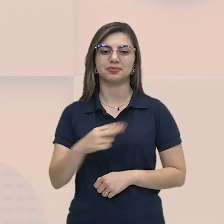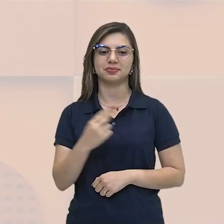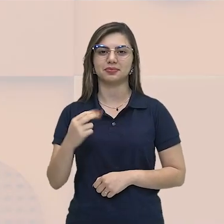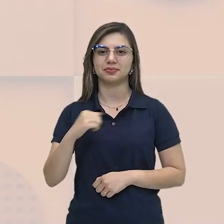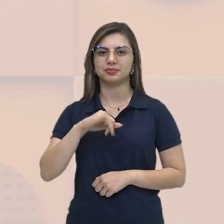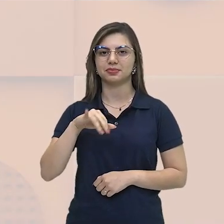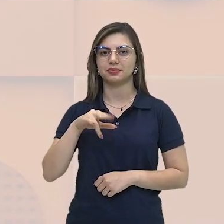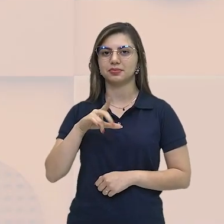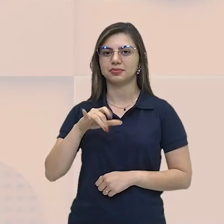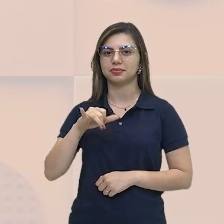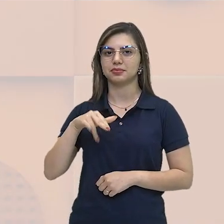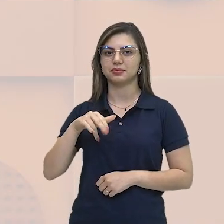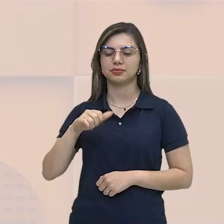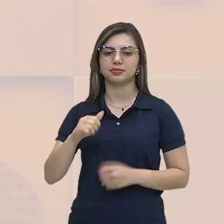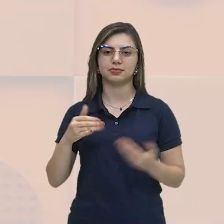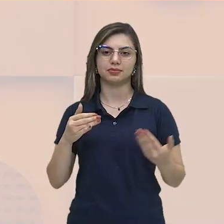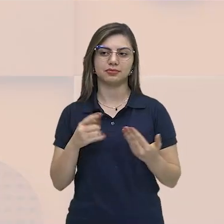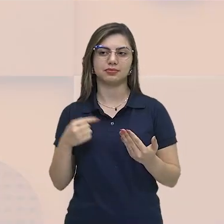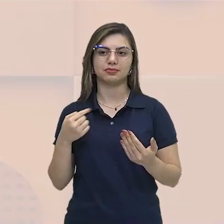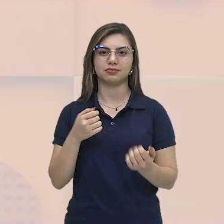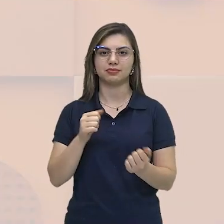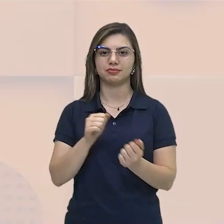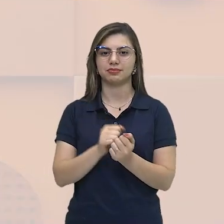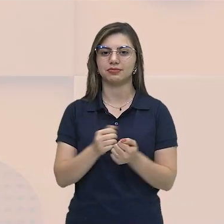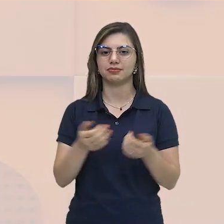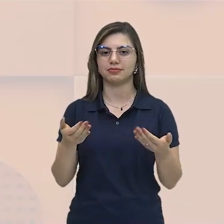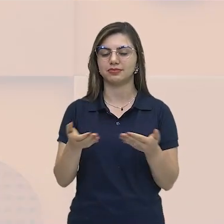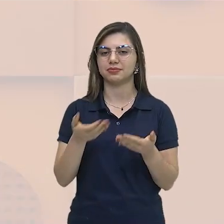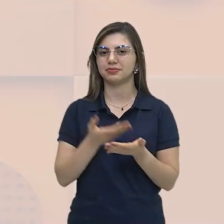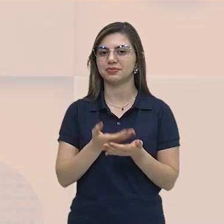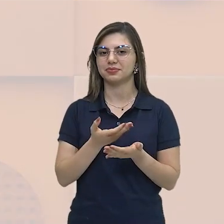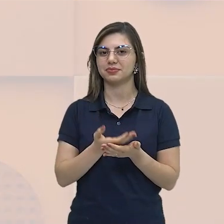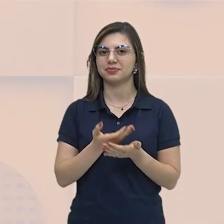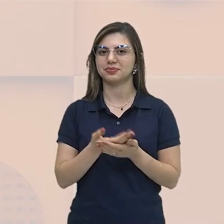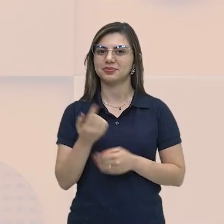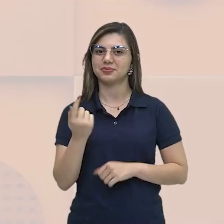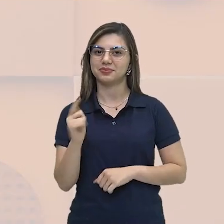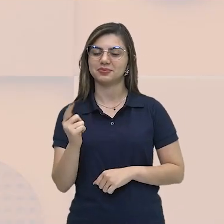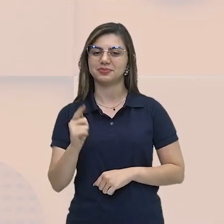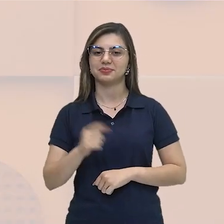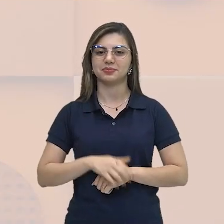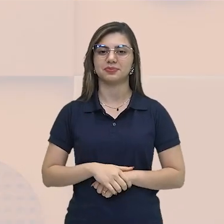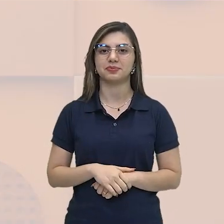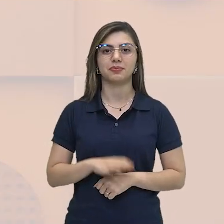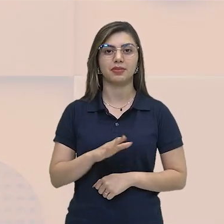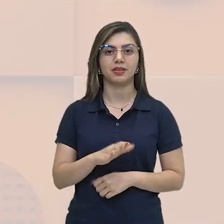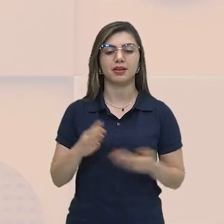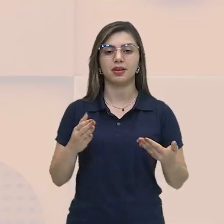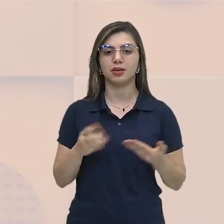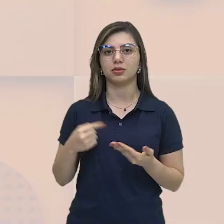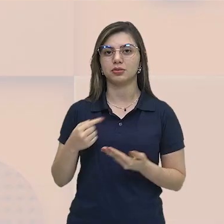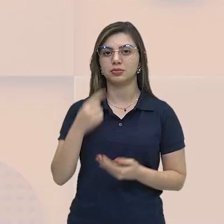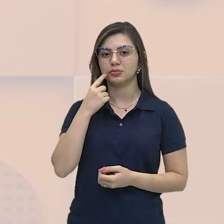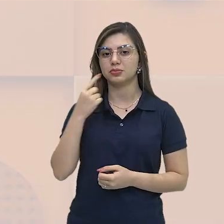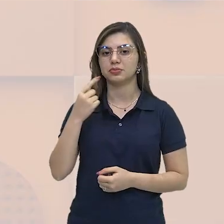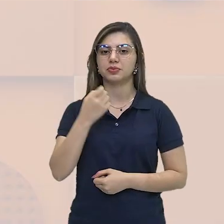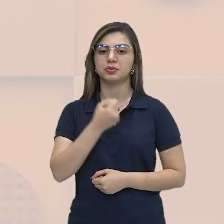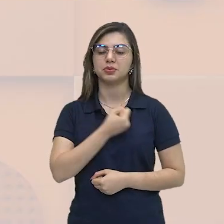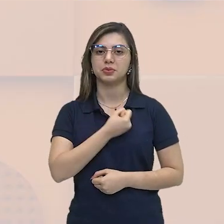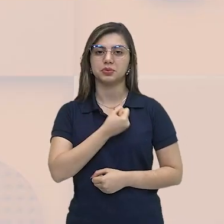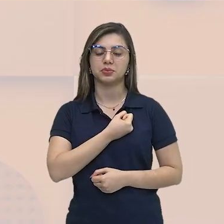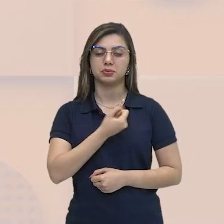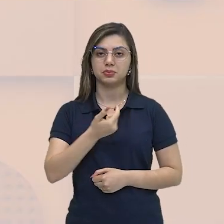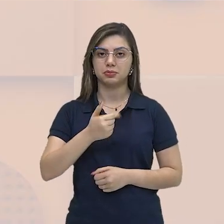Juliana e estarei acompanhando vocês ao longo de todo este momento geográfico. Vamos agora verificar o número